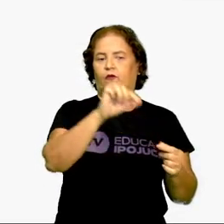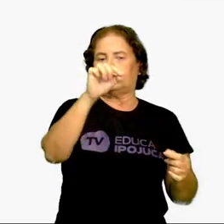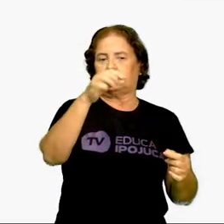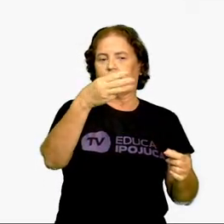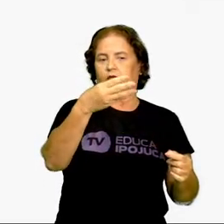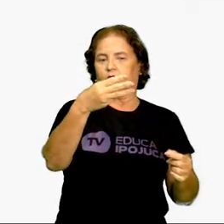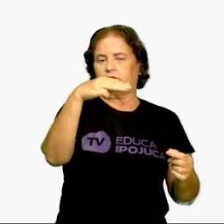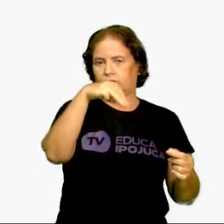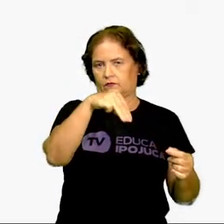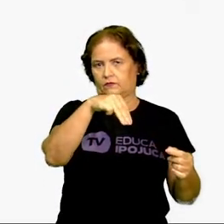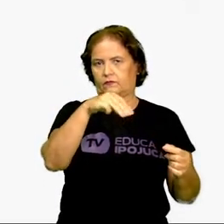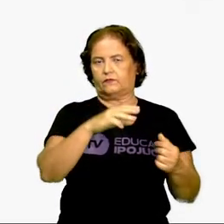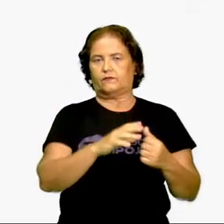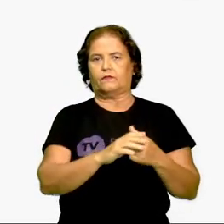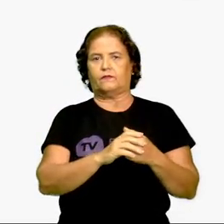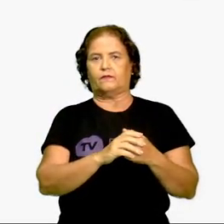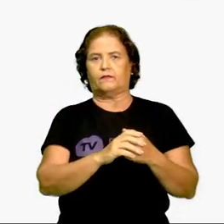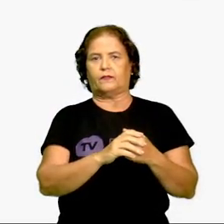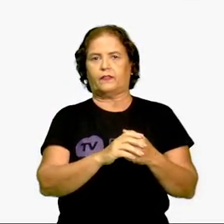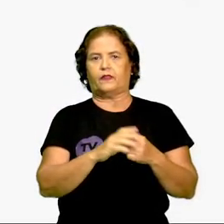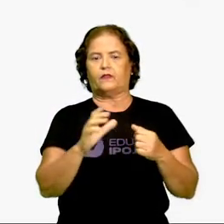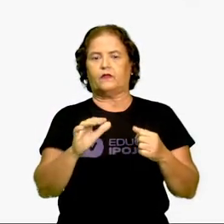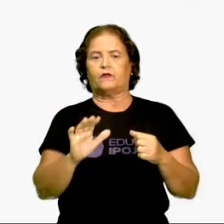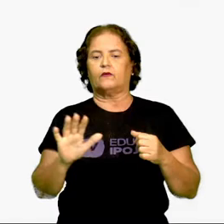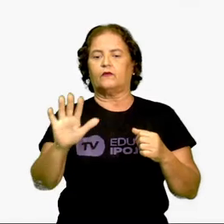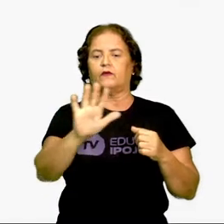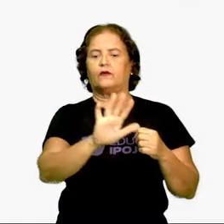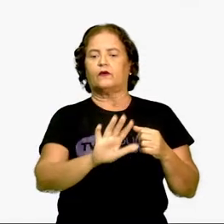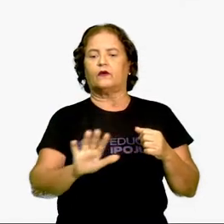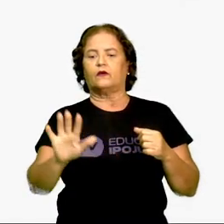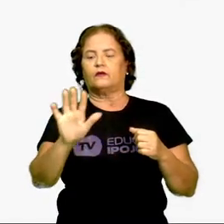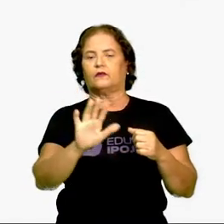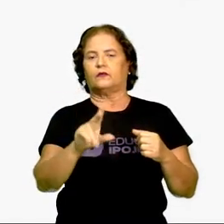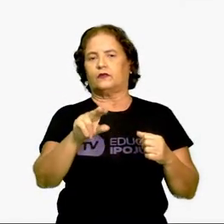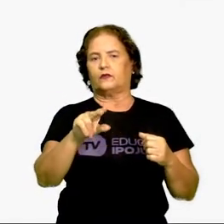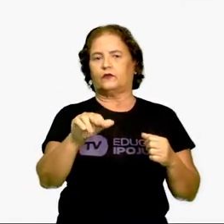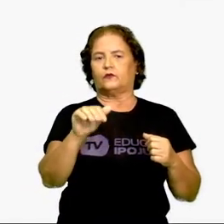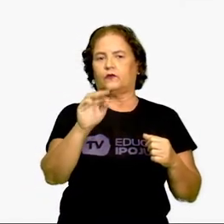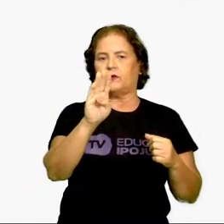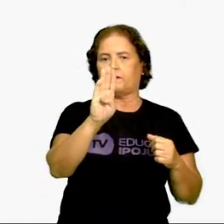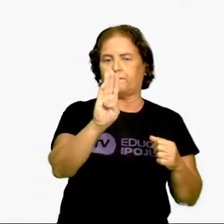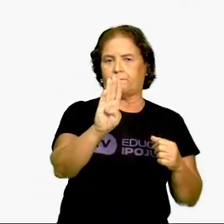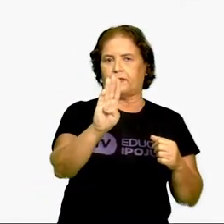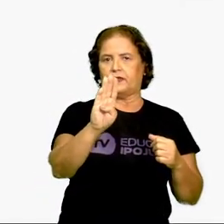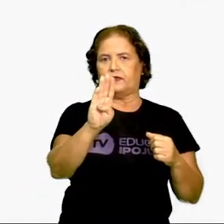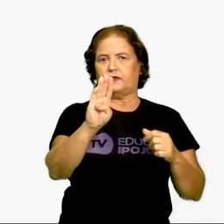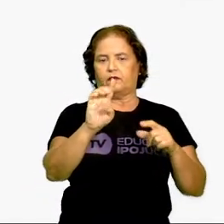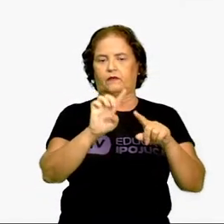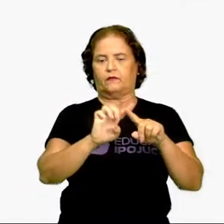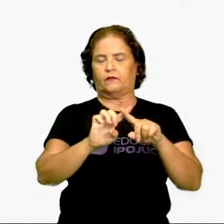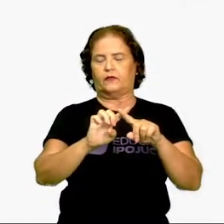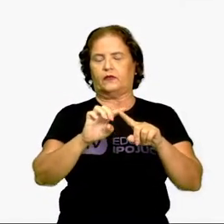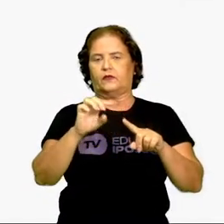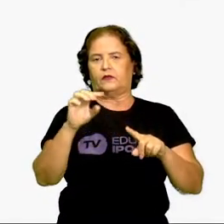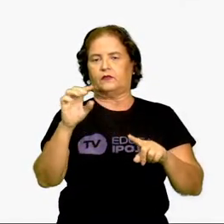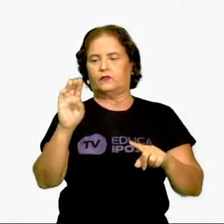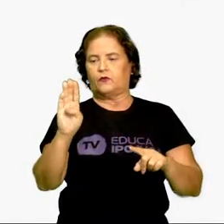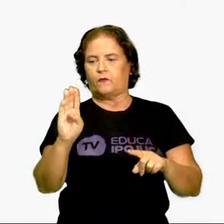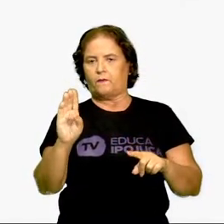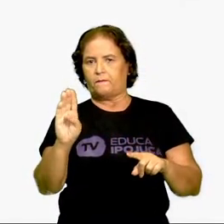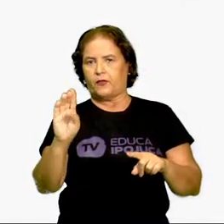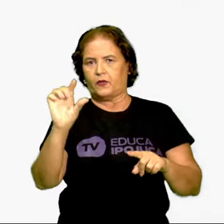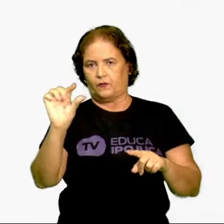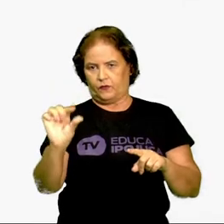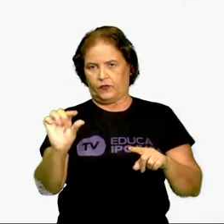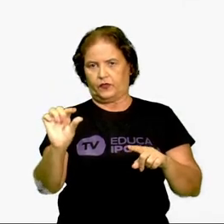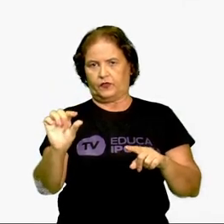3 metros. A área do trapézio é igual a base maior mais base menor